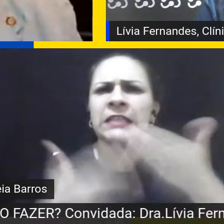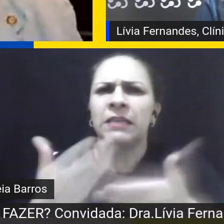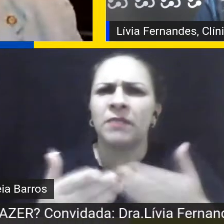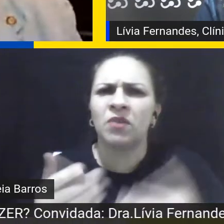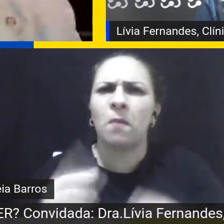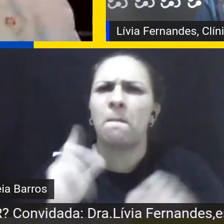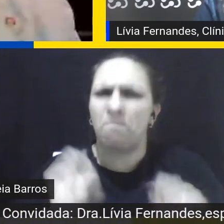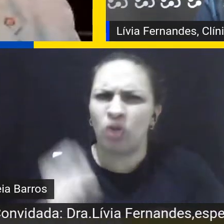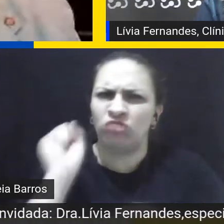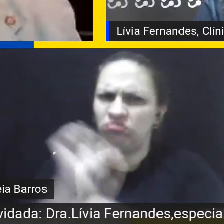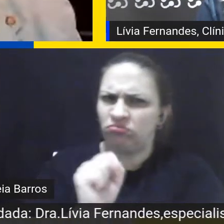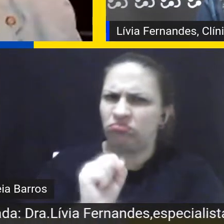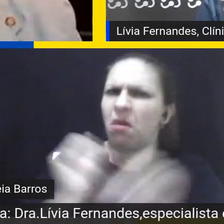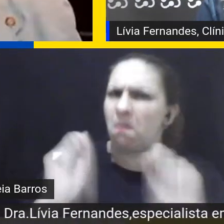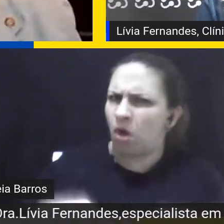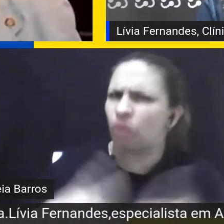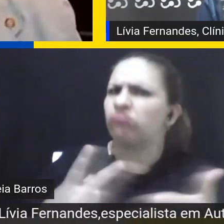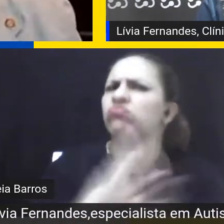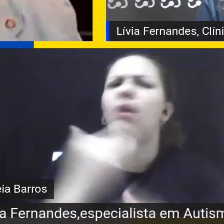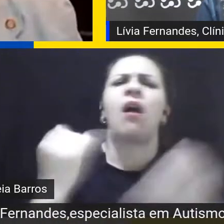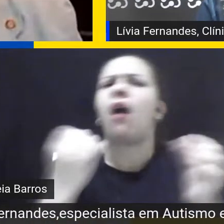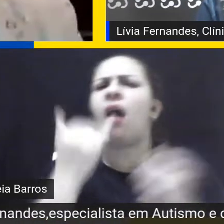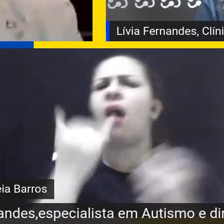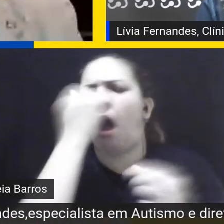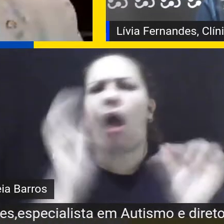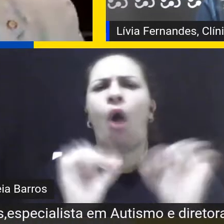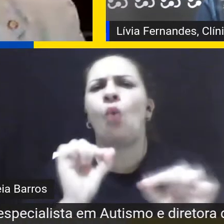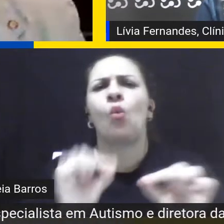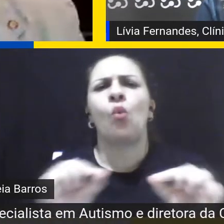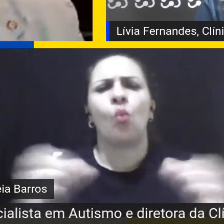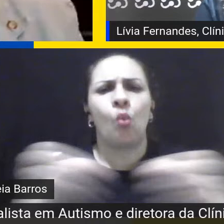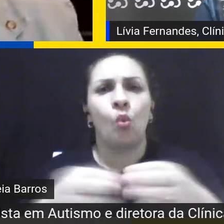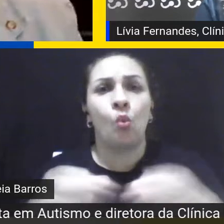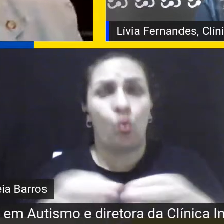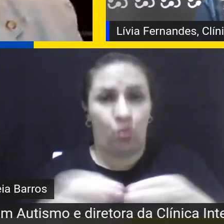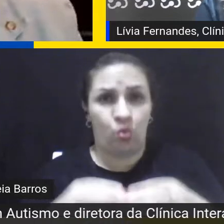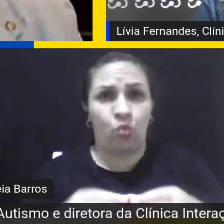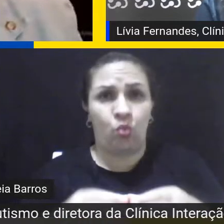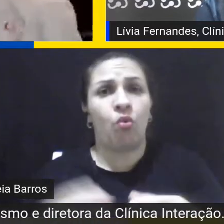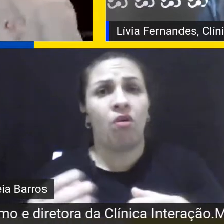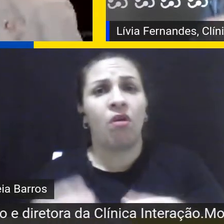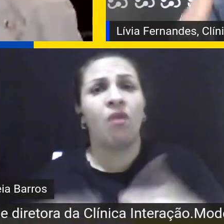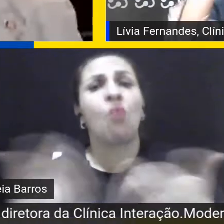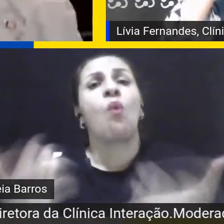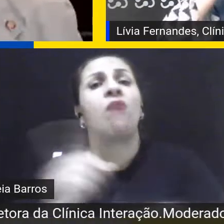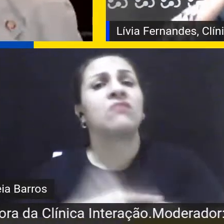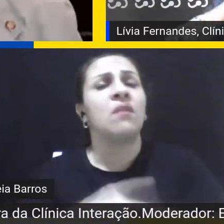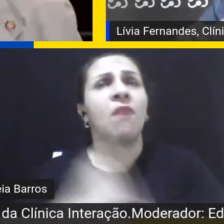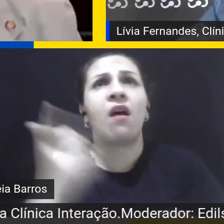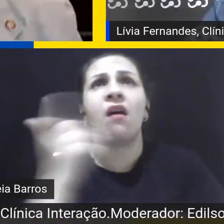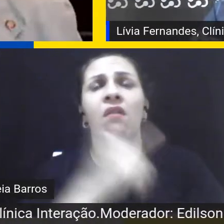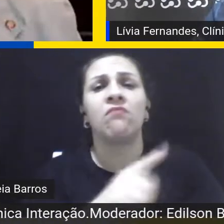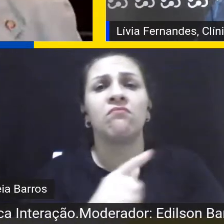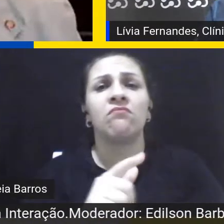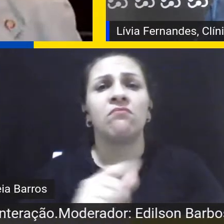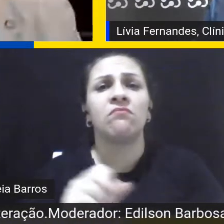é? Então, pode. Em que momento essa equipe que atende essa criança e os próprios pais devem